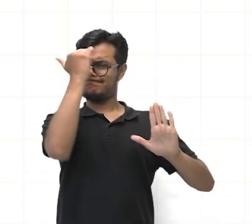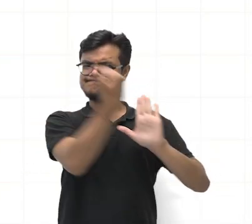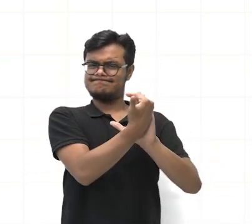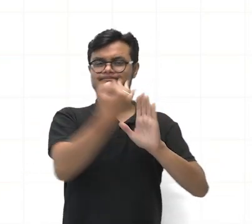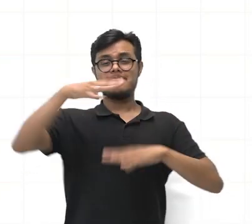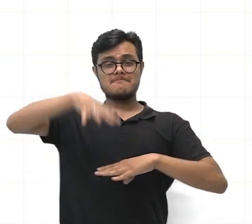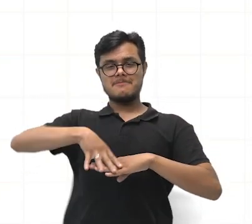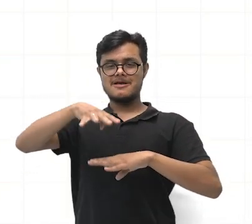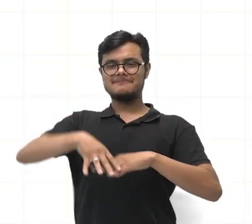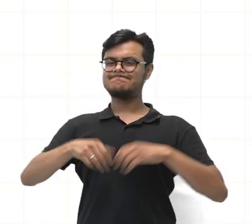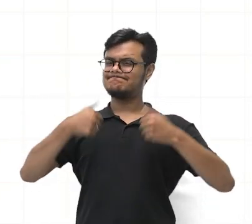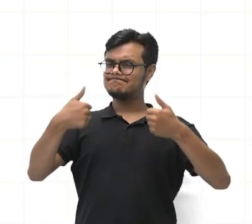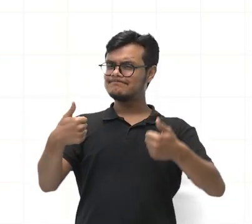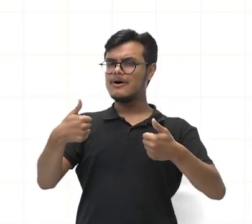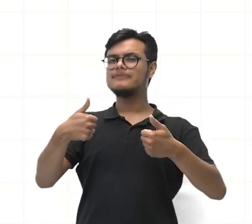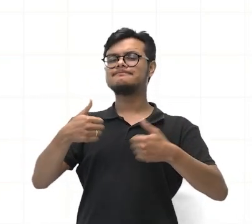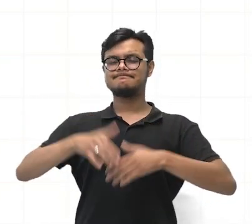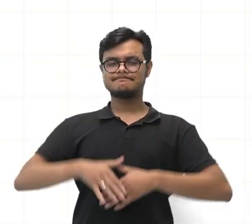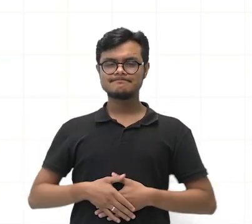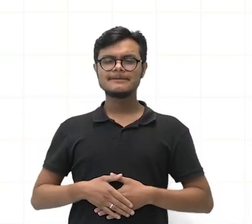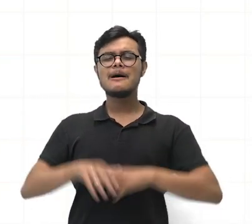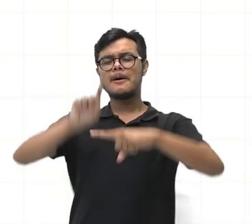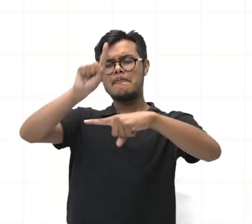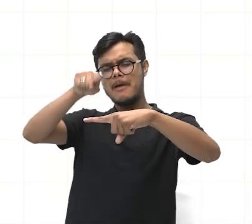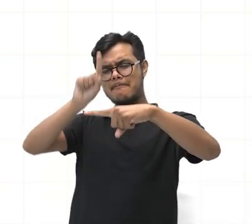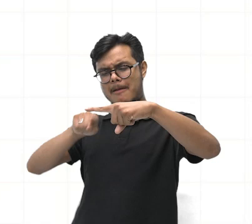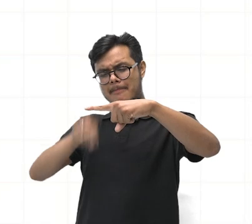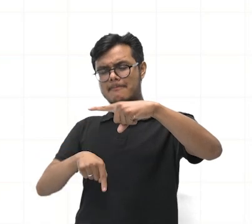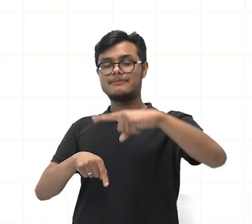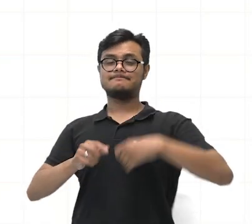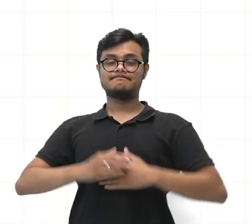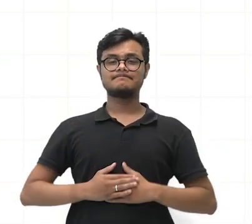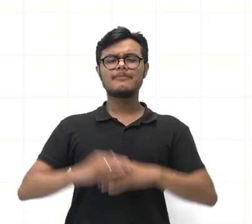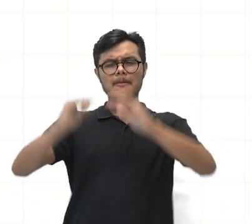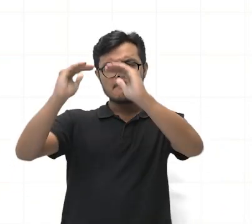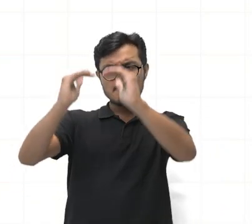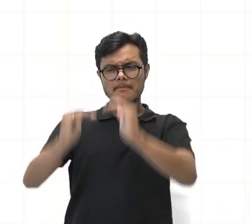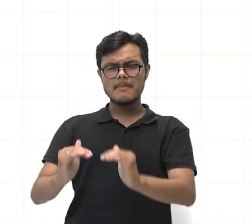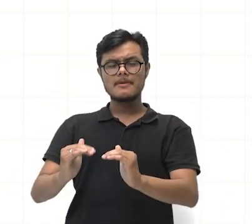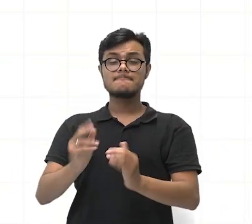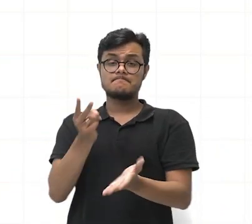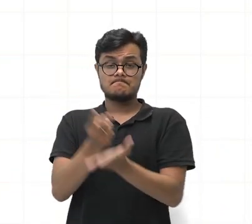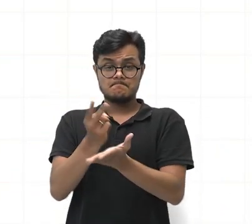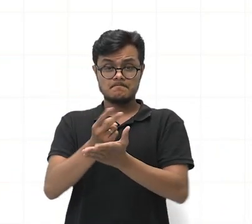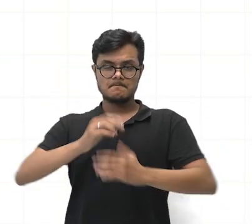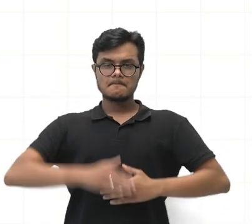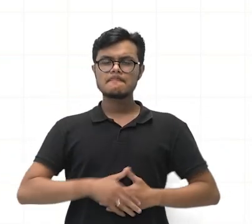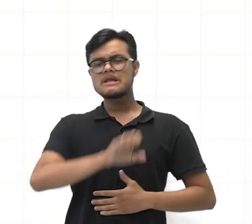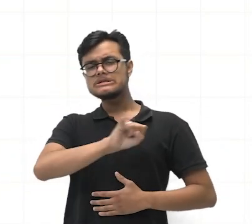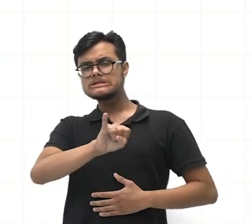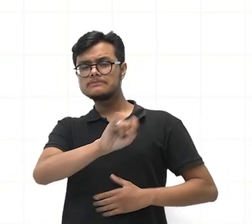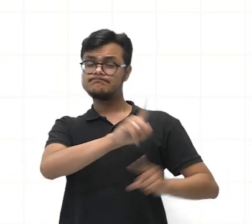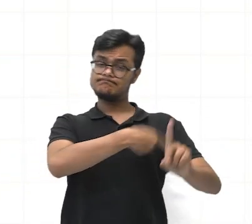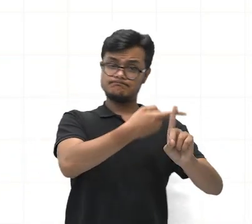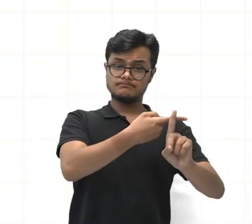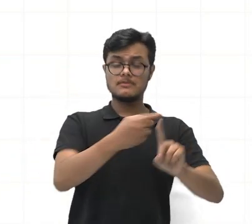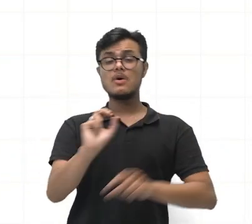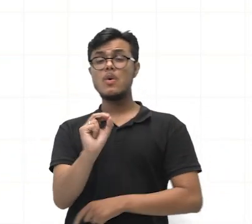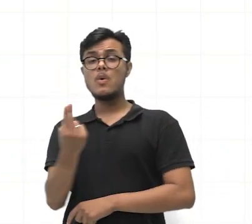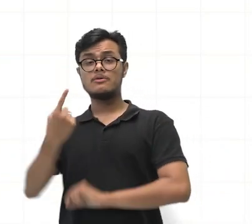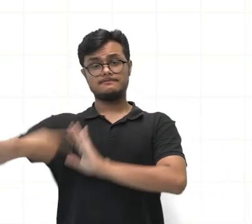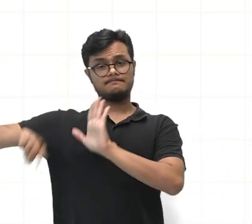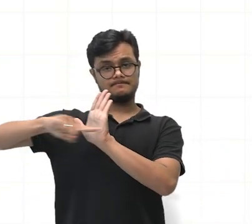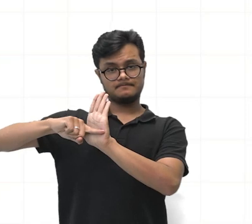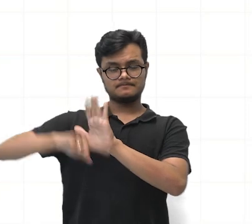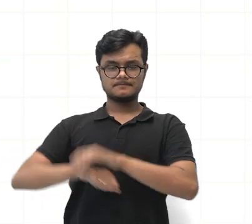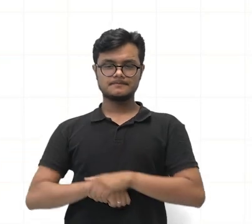de nós armarmos as contas, né? Armarmos a operação de adição ou subtração com números decimais. Então, nós temos aqui a seguinte